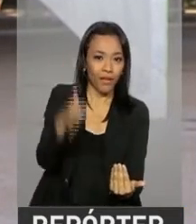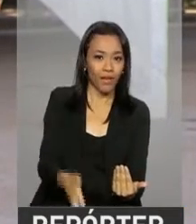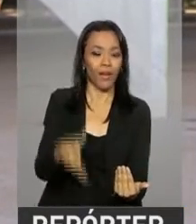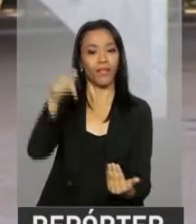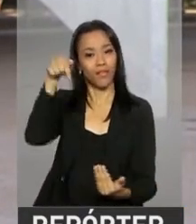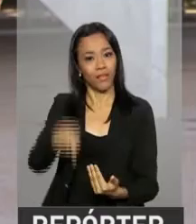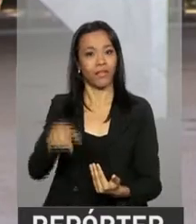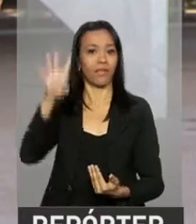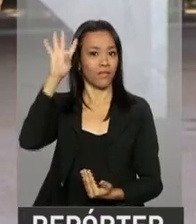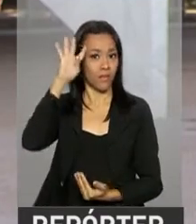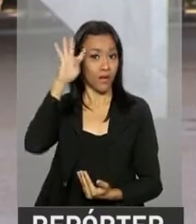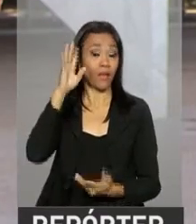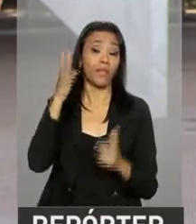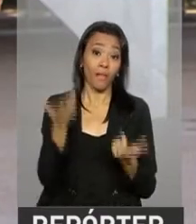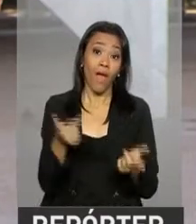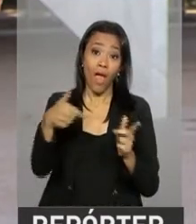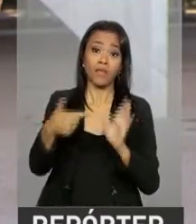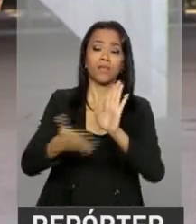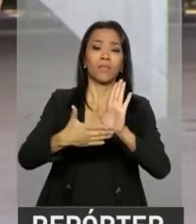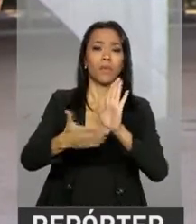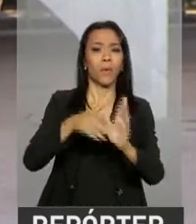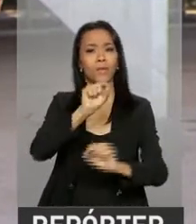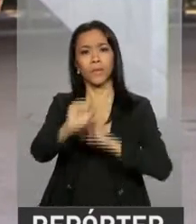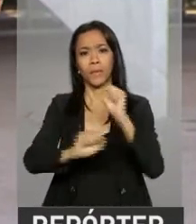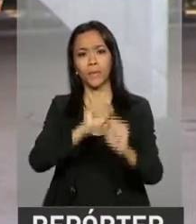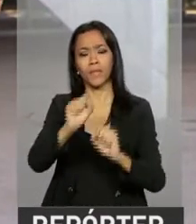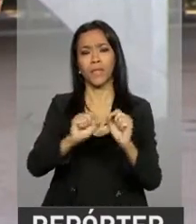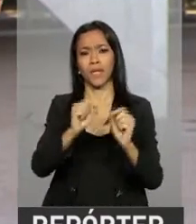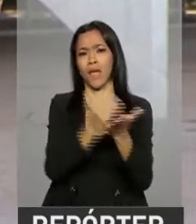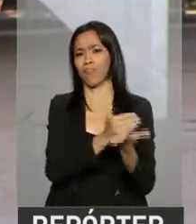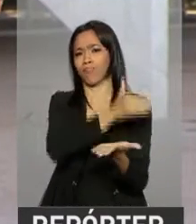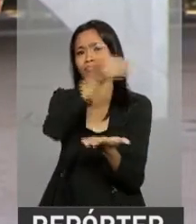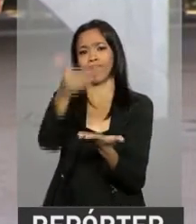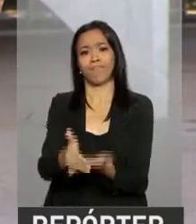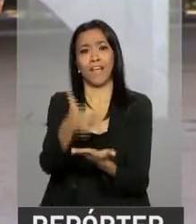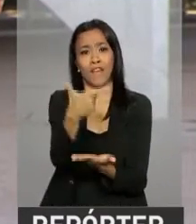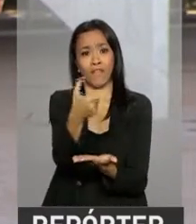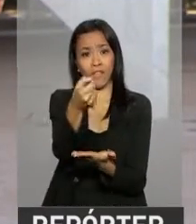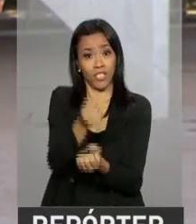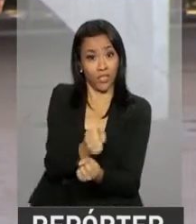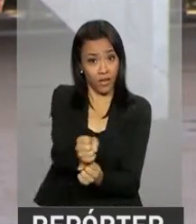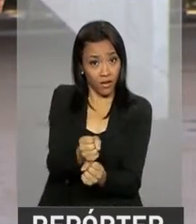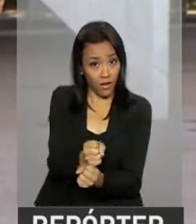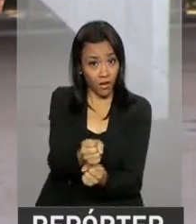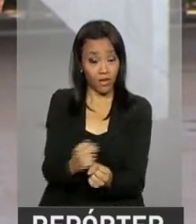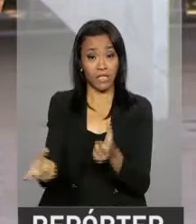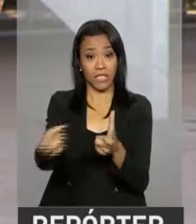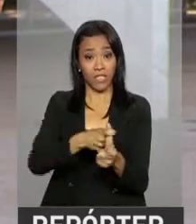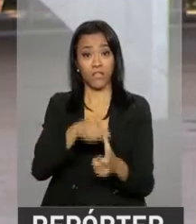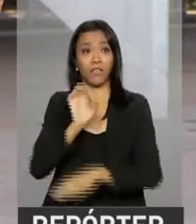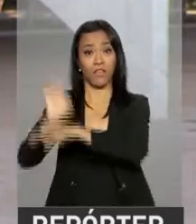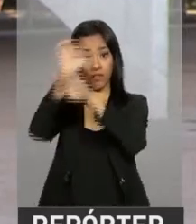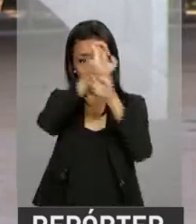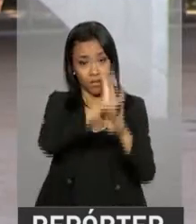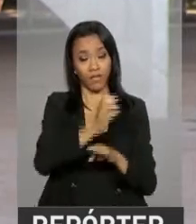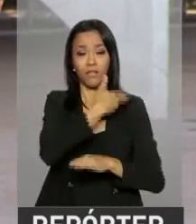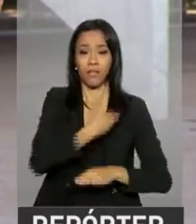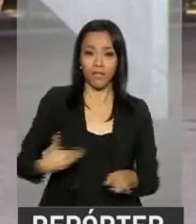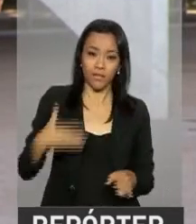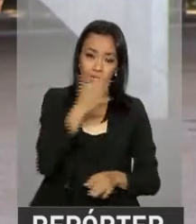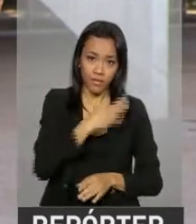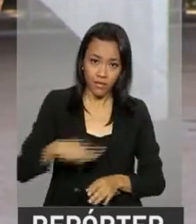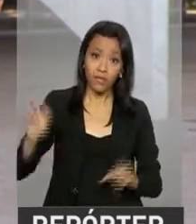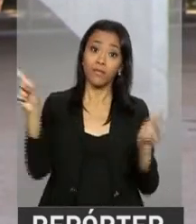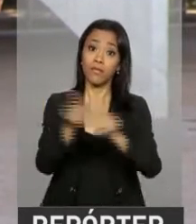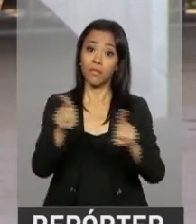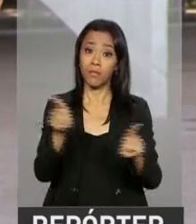desta quarta-feira. Essa proposta prevê aí um alongamento por 20 anos das dívidas dos estados com a União, incluindo aí a